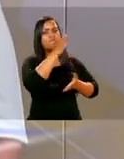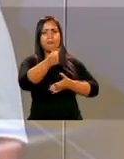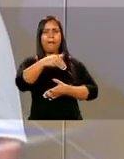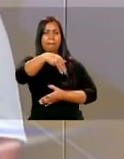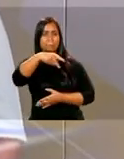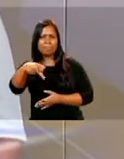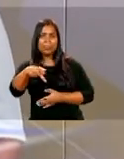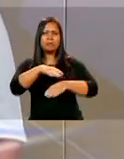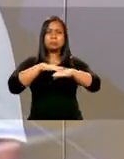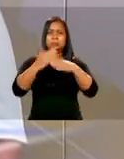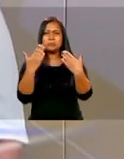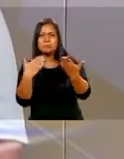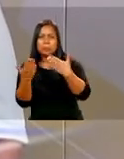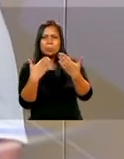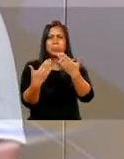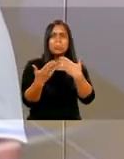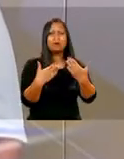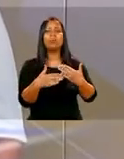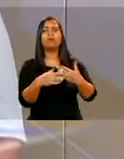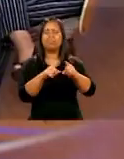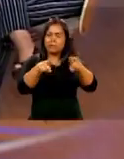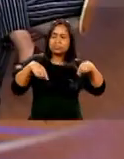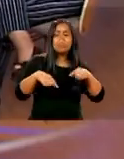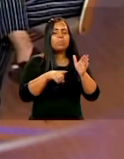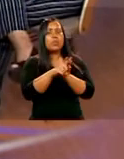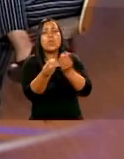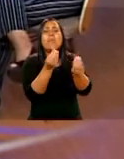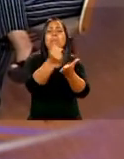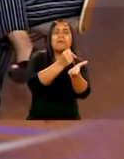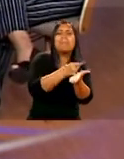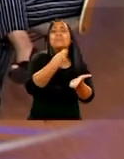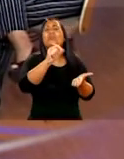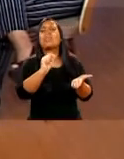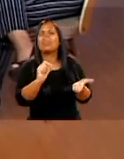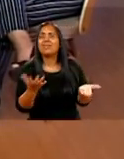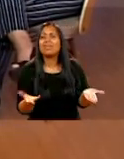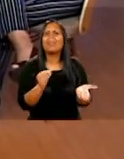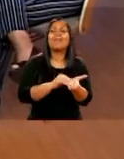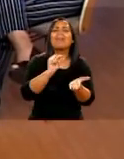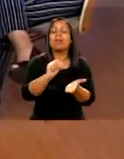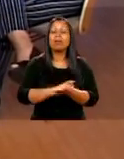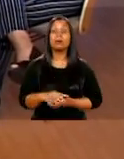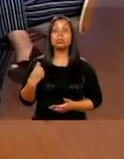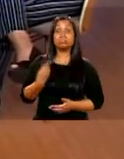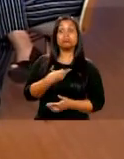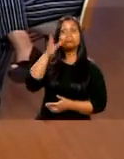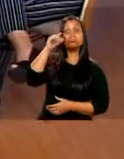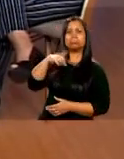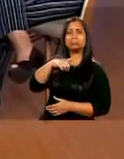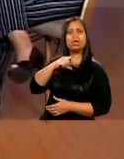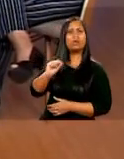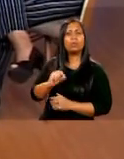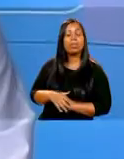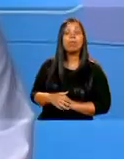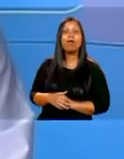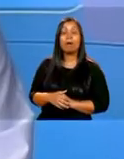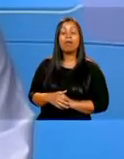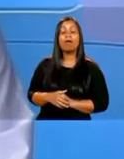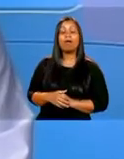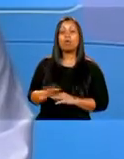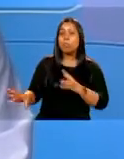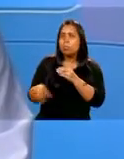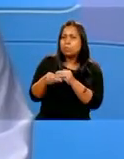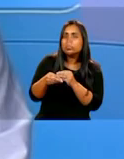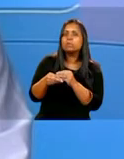Ministério Público e vão lá na sala perguntar que documento que precisa. O que a gente acha interessante,